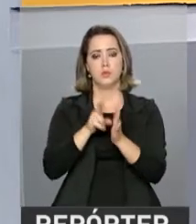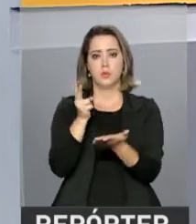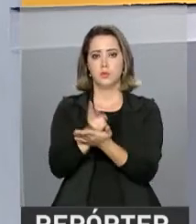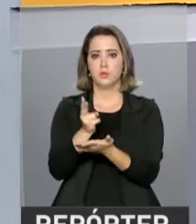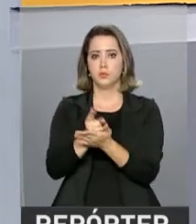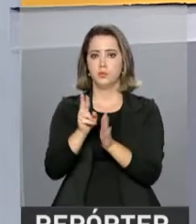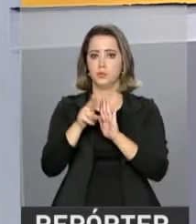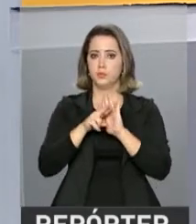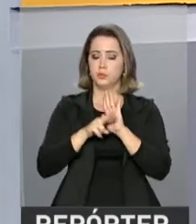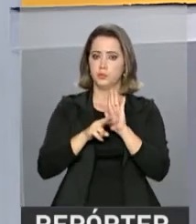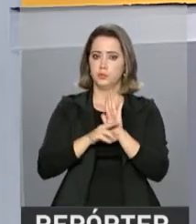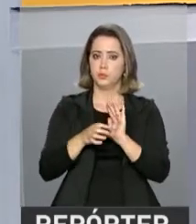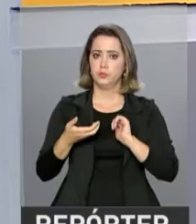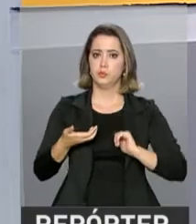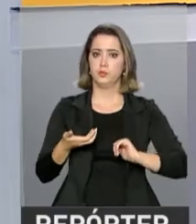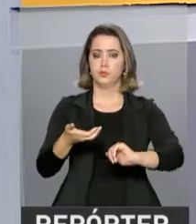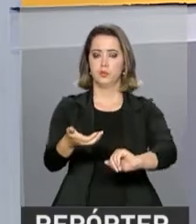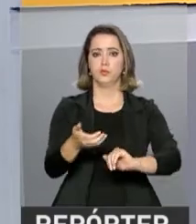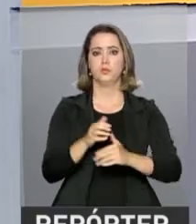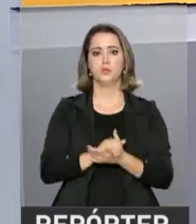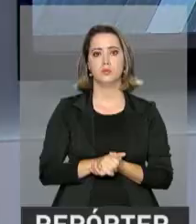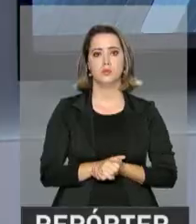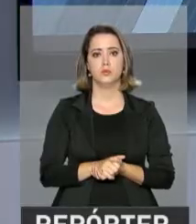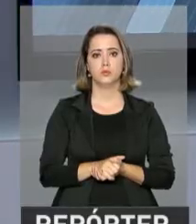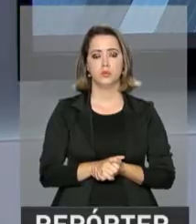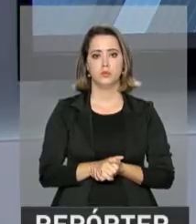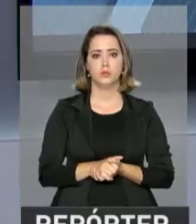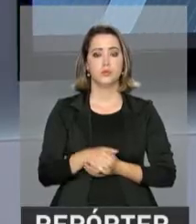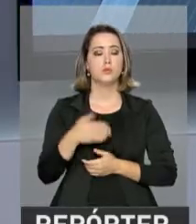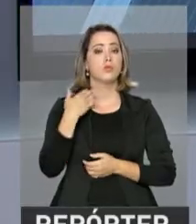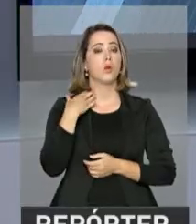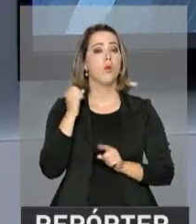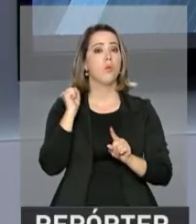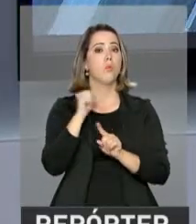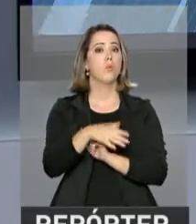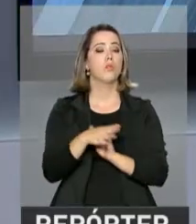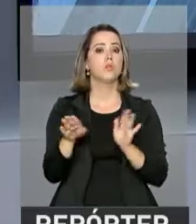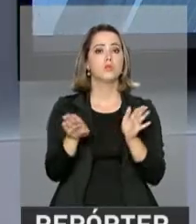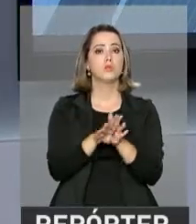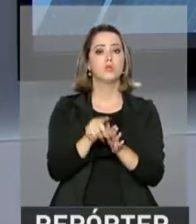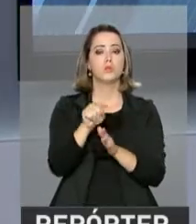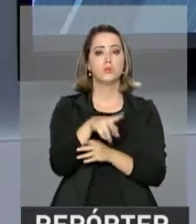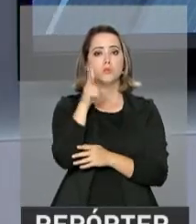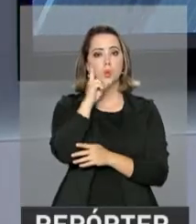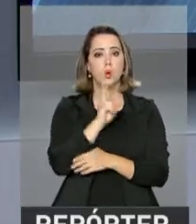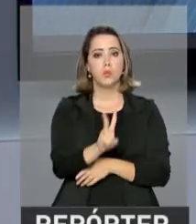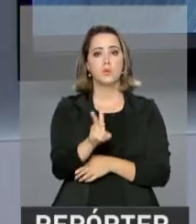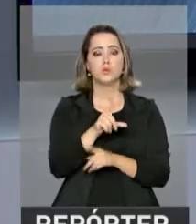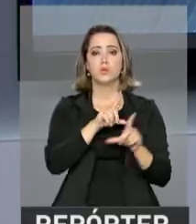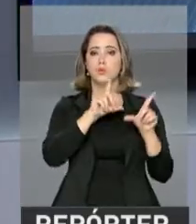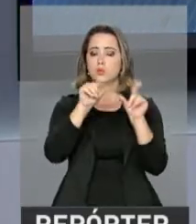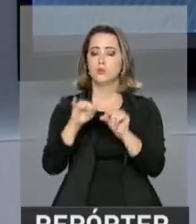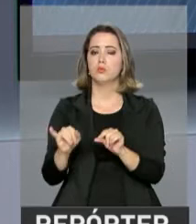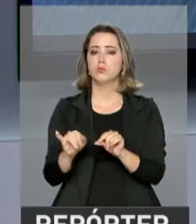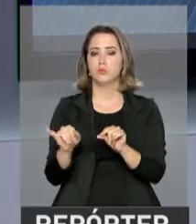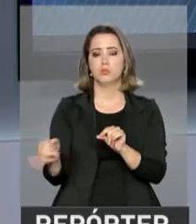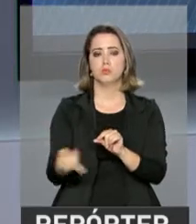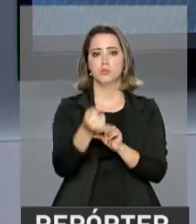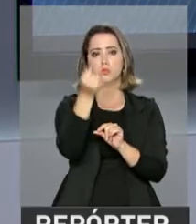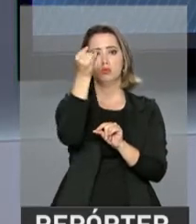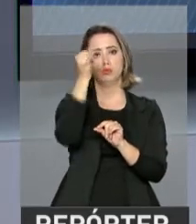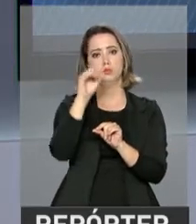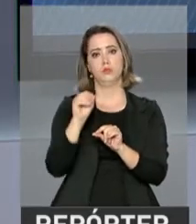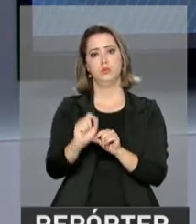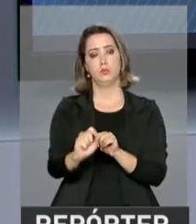regras aprovadas pelo congresso nacional o banco central chegou a avaliar a possibilidade de uma redução maior